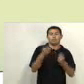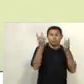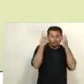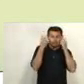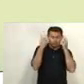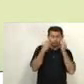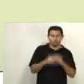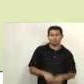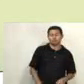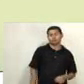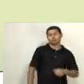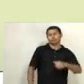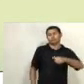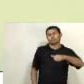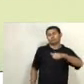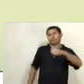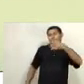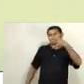de